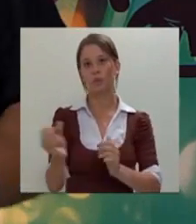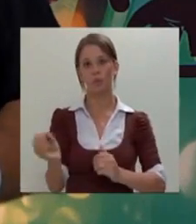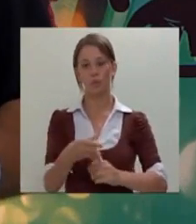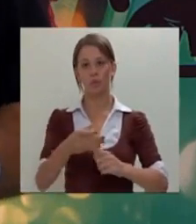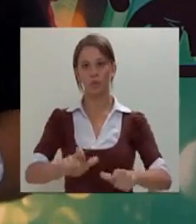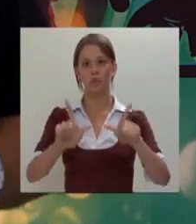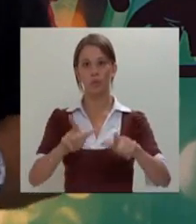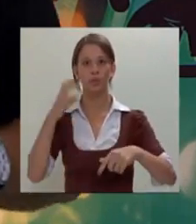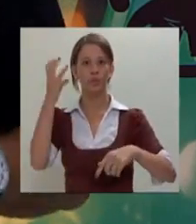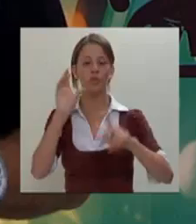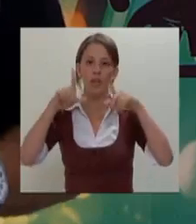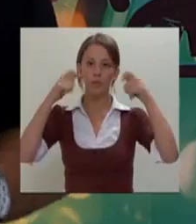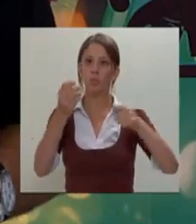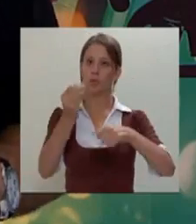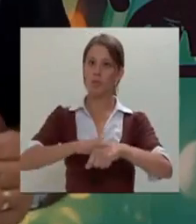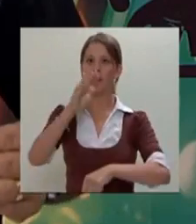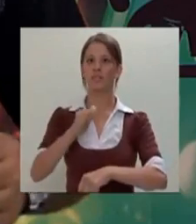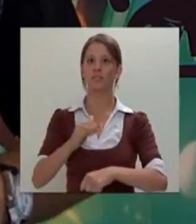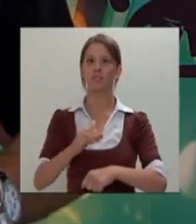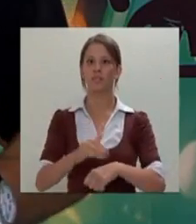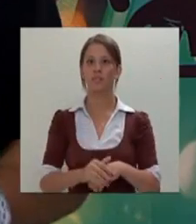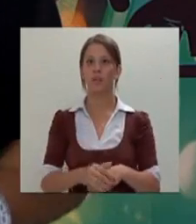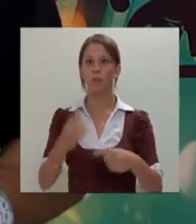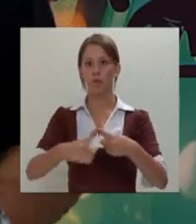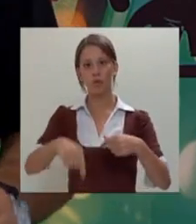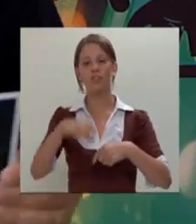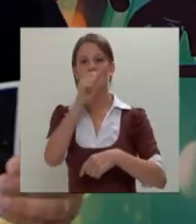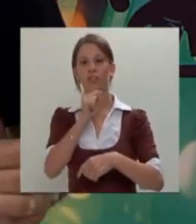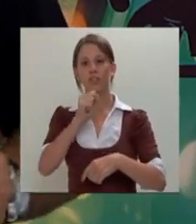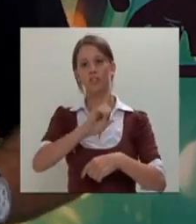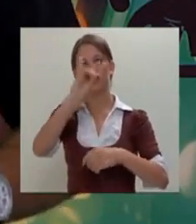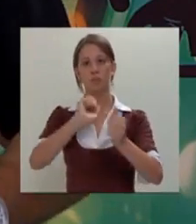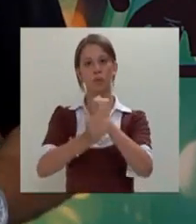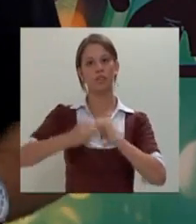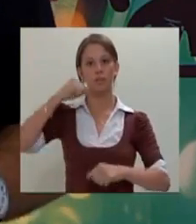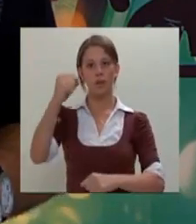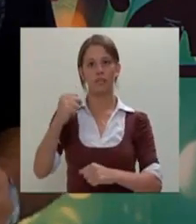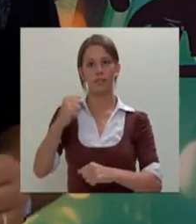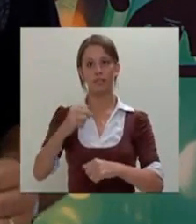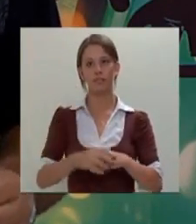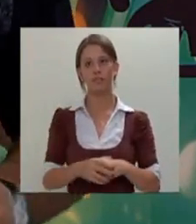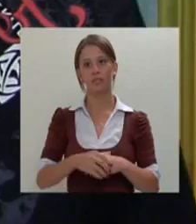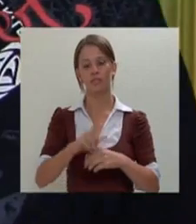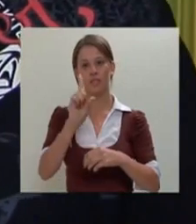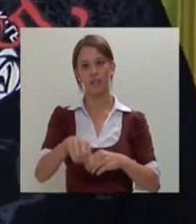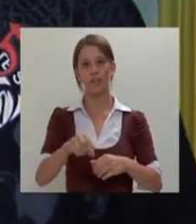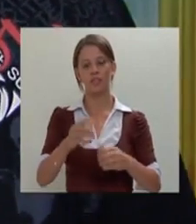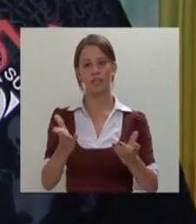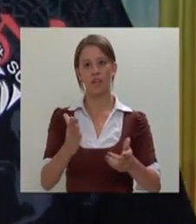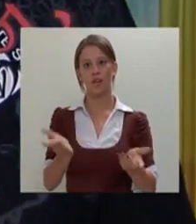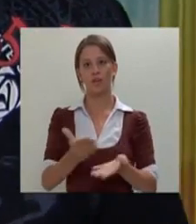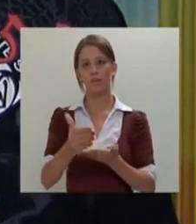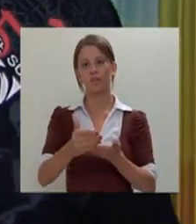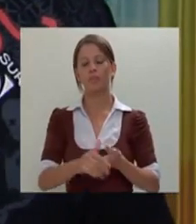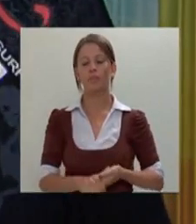começamos hoje com a banda de rock Cachorro Urubu, formada em 2001 e que tem como ídolo Raul Seixas. E eles vão